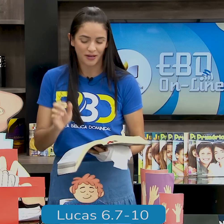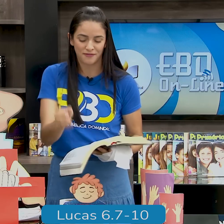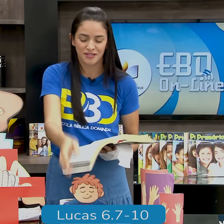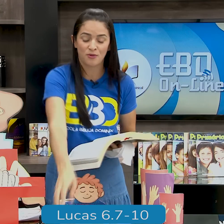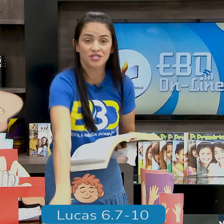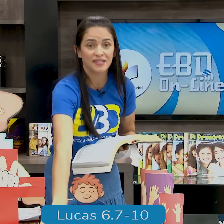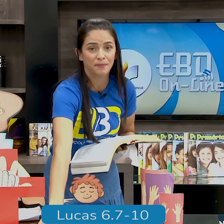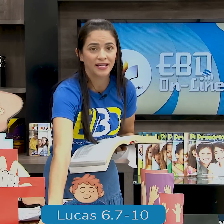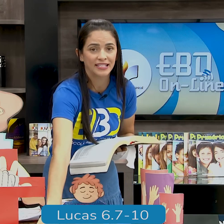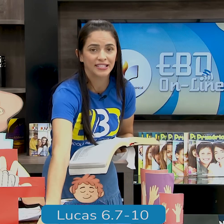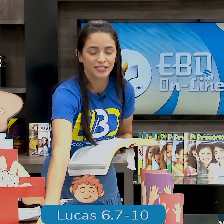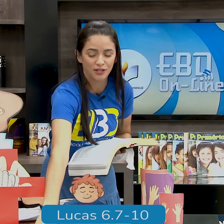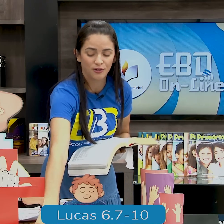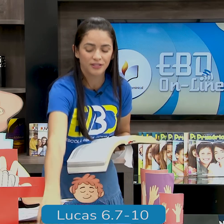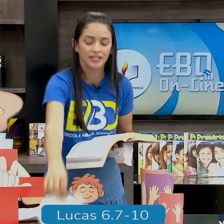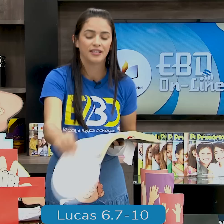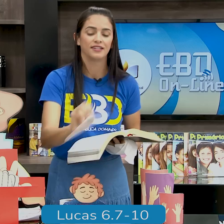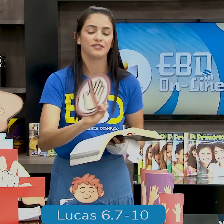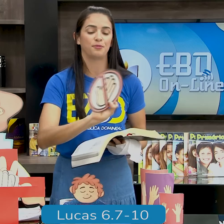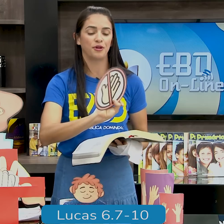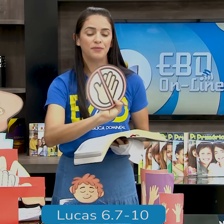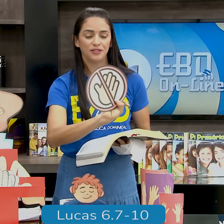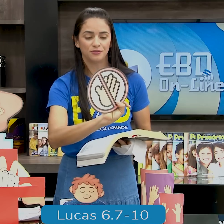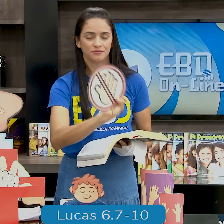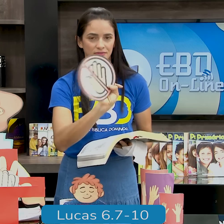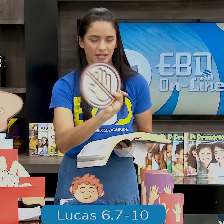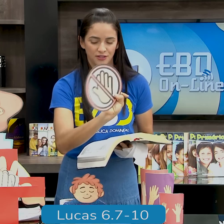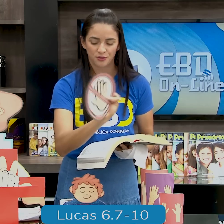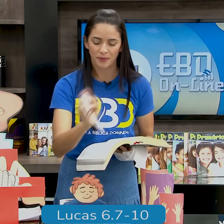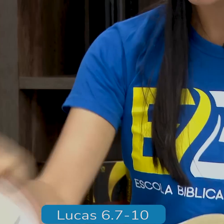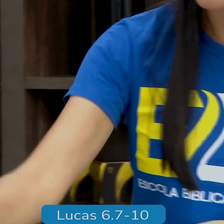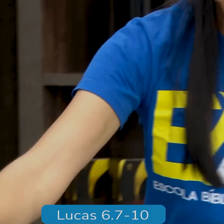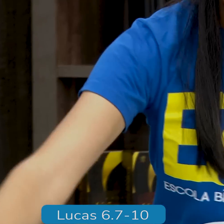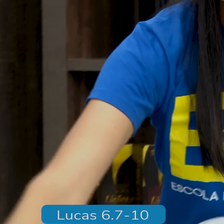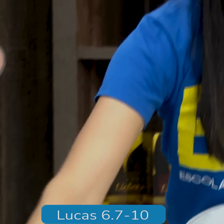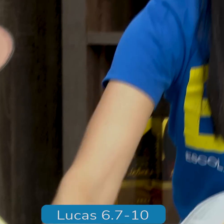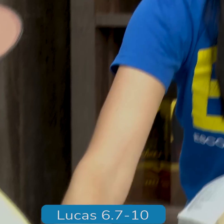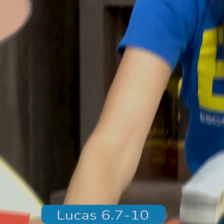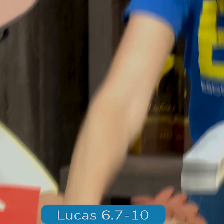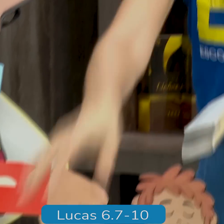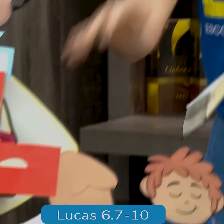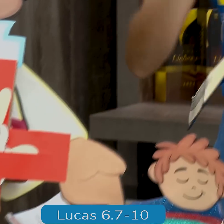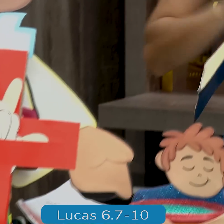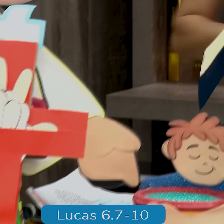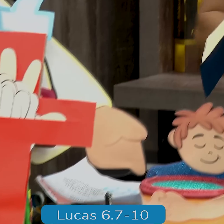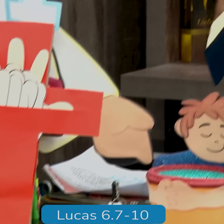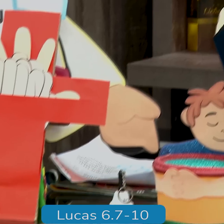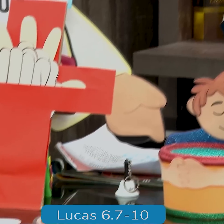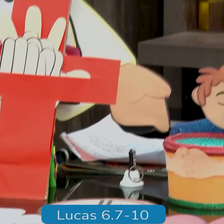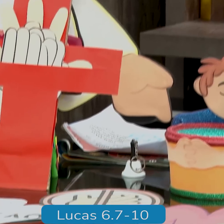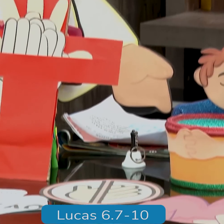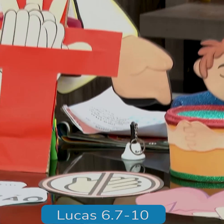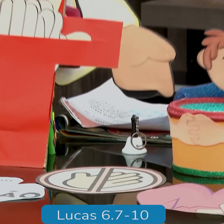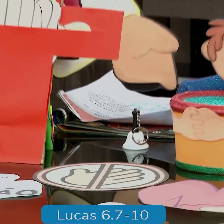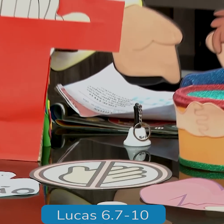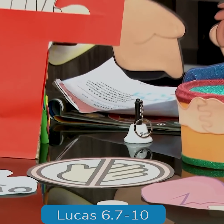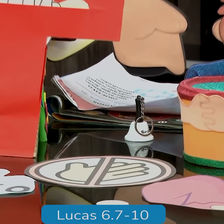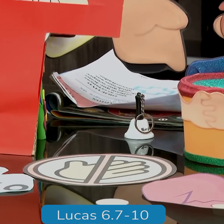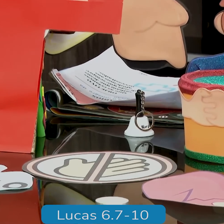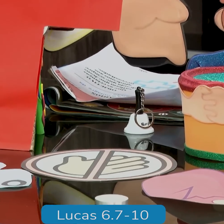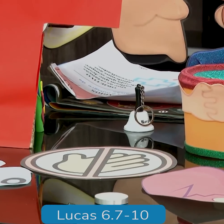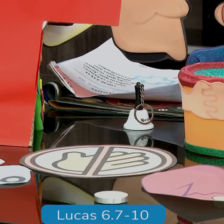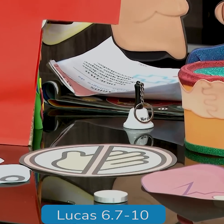agora pouco aí você mostra essa plaquinha aqui ó de proibido tá indo no pdf para vocês imprimirem mas